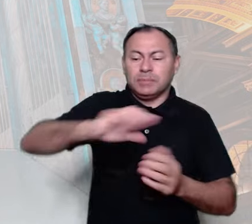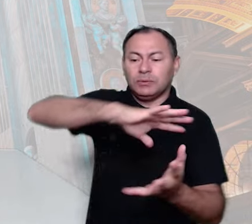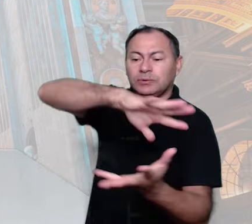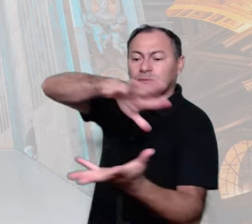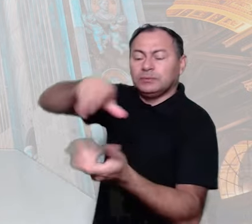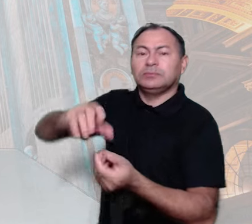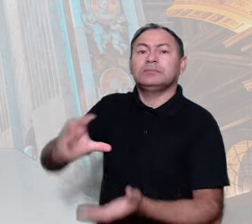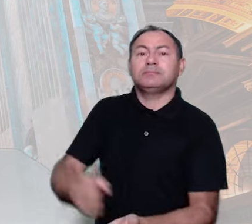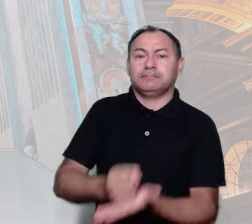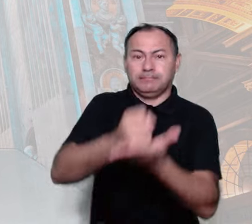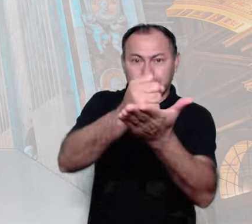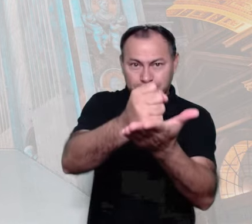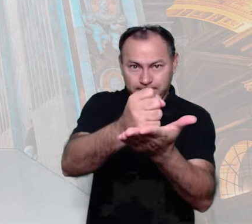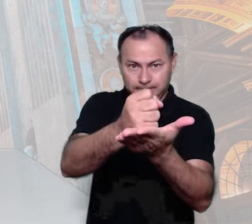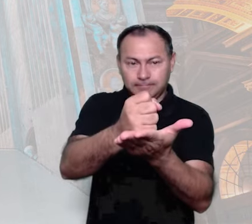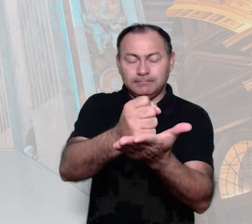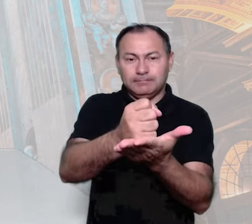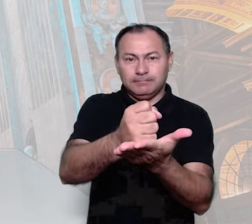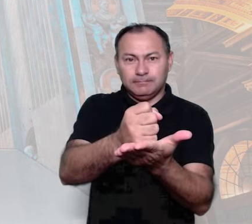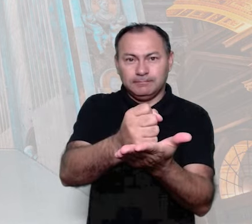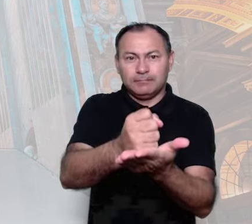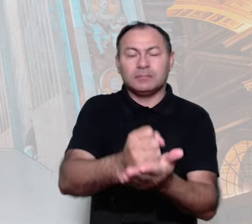universal de salvação.